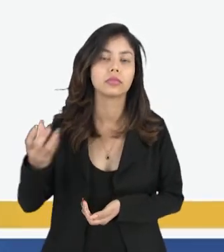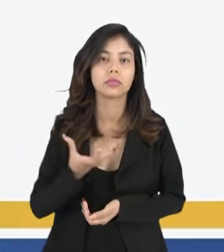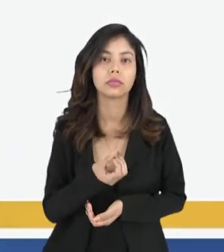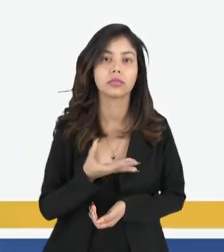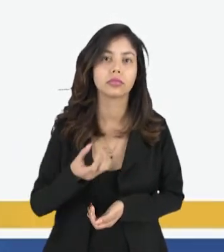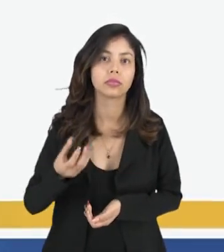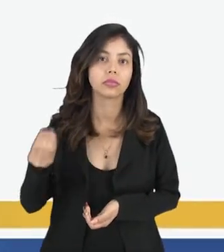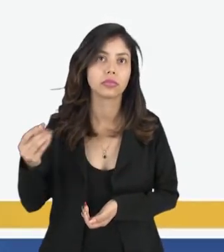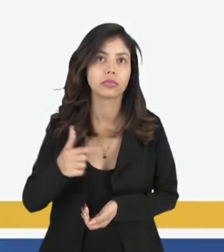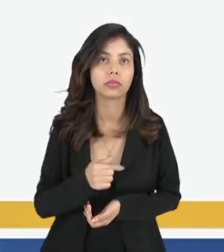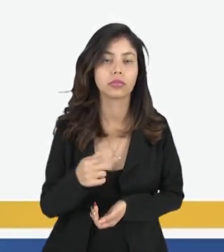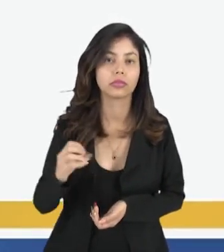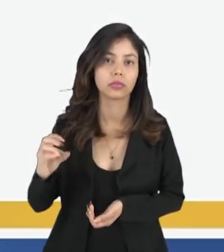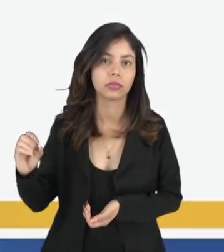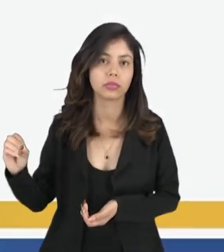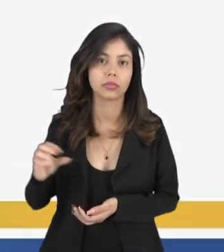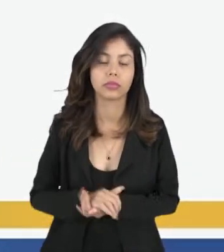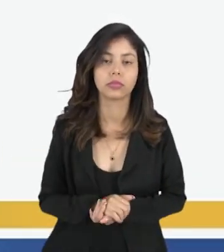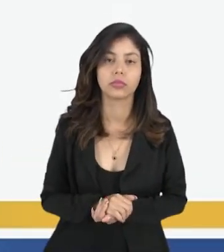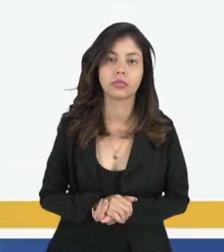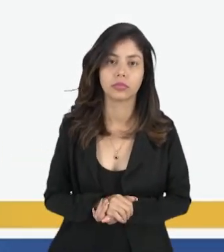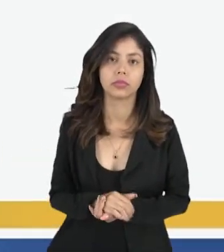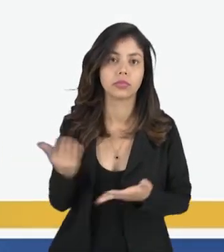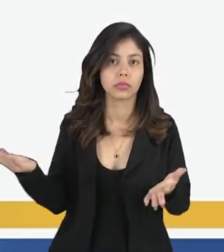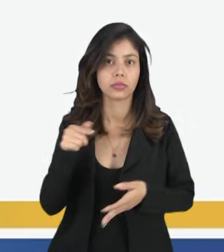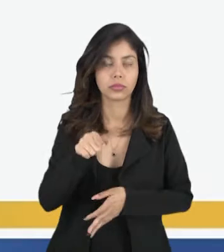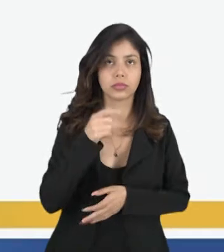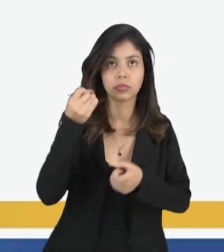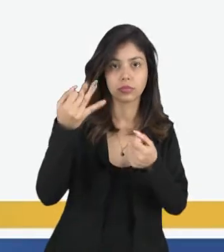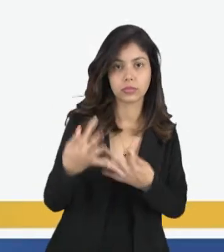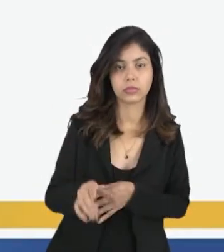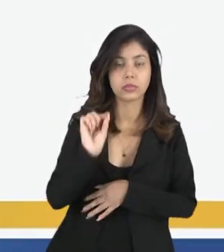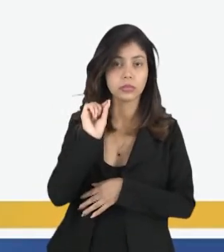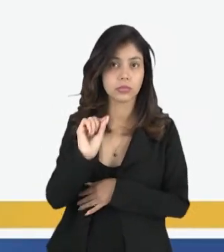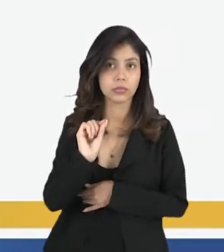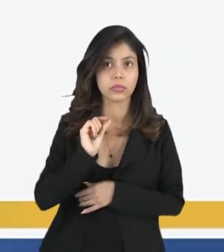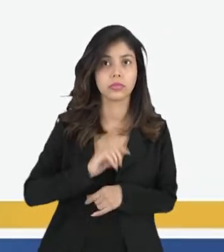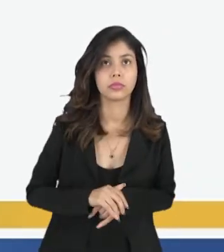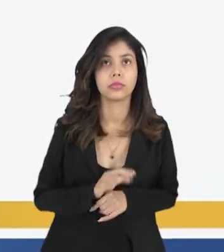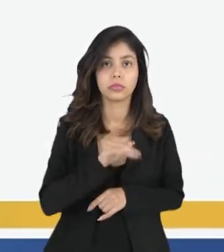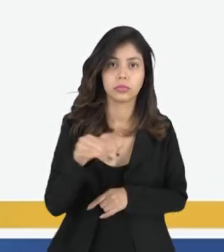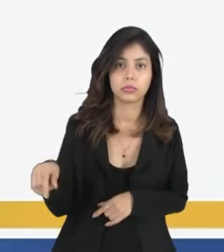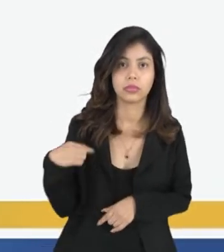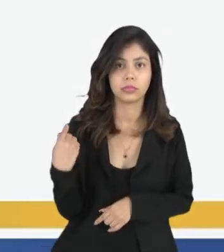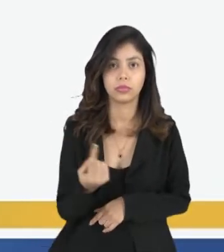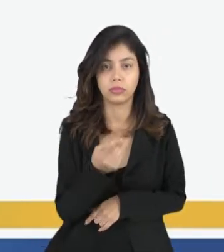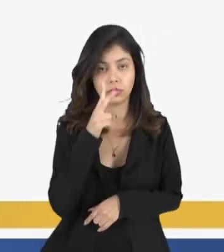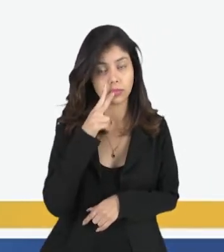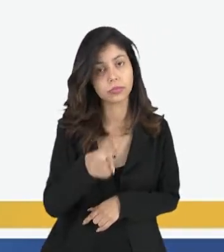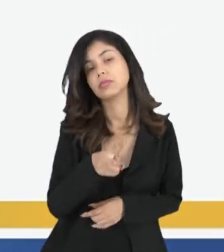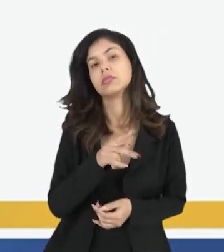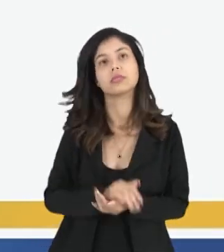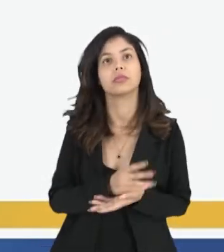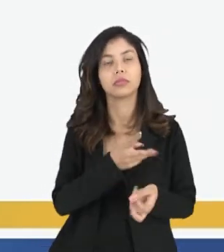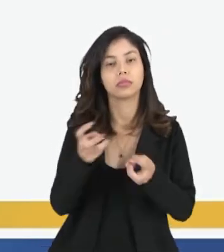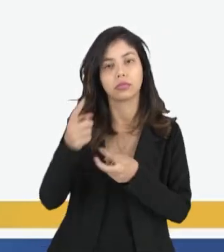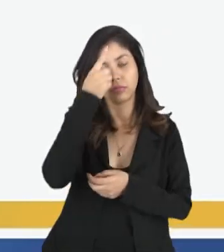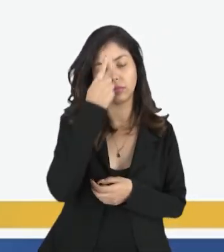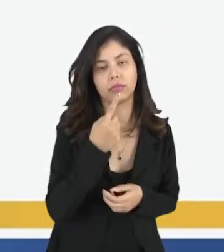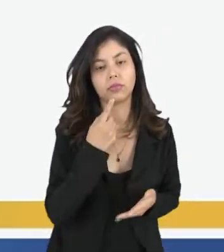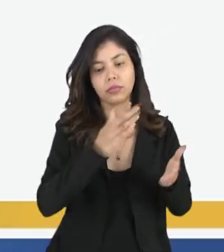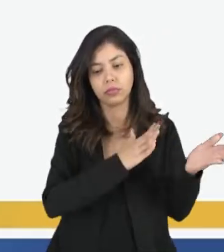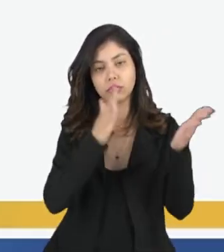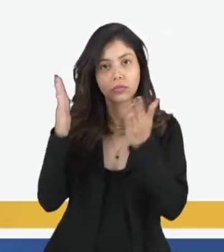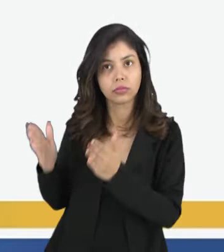500, 600 e 700. O que isso implica dizer? Quando você observa, por exemplo, na imagem ao lado,